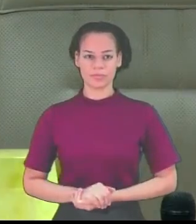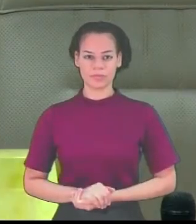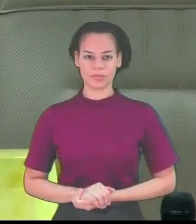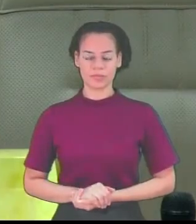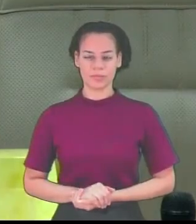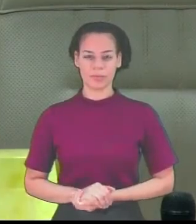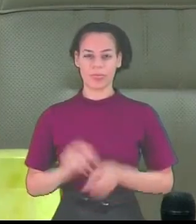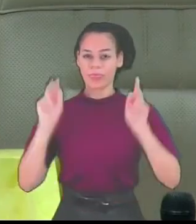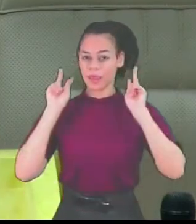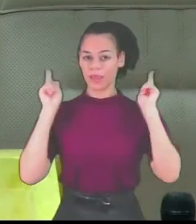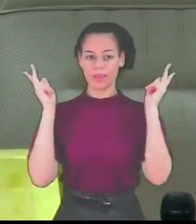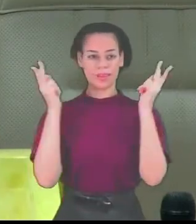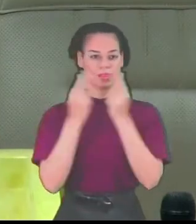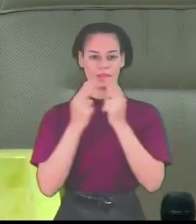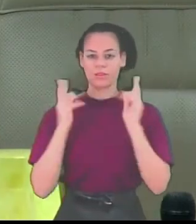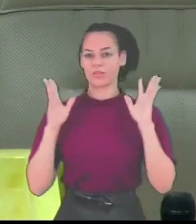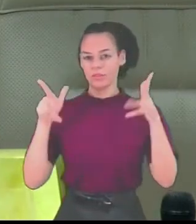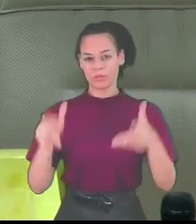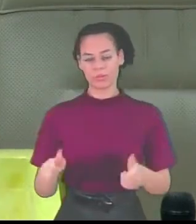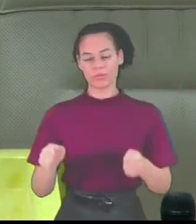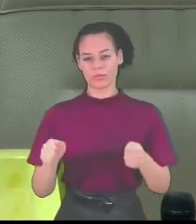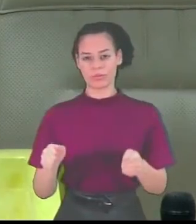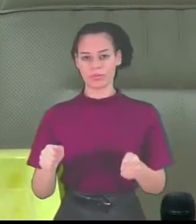O Herdeiro de tudo